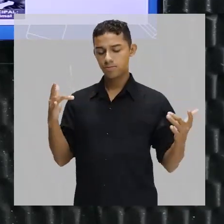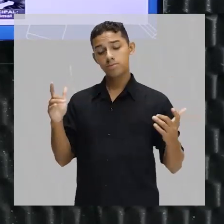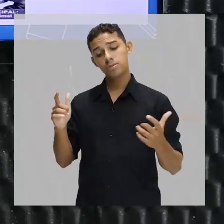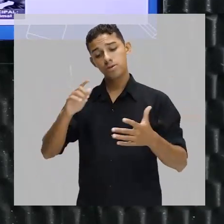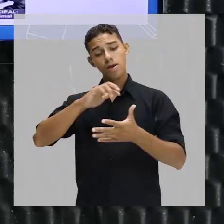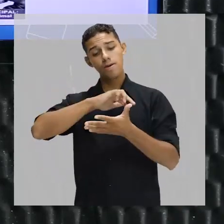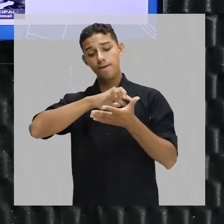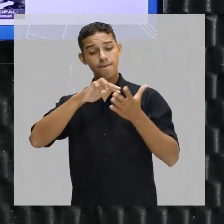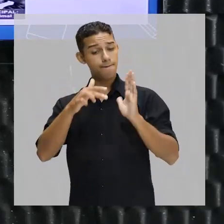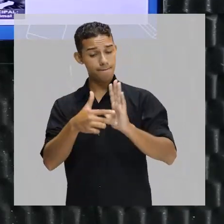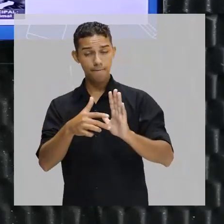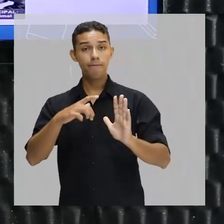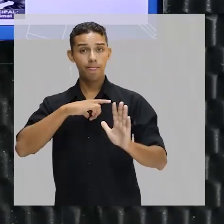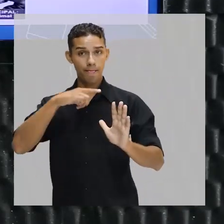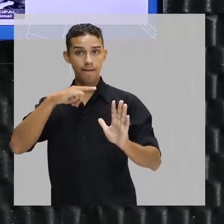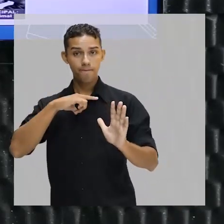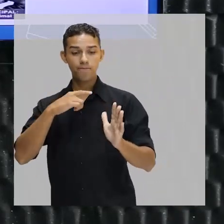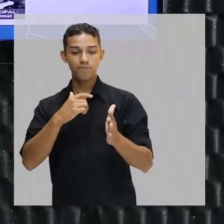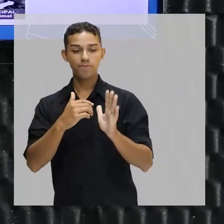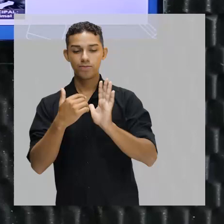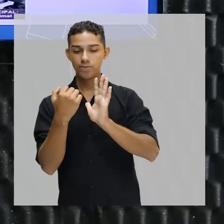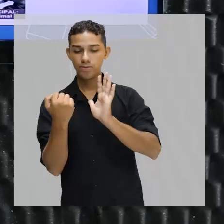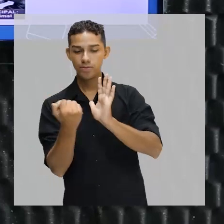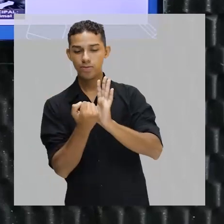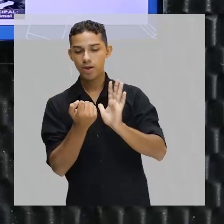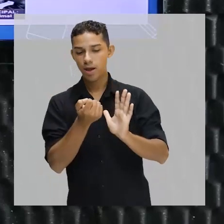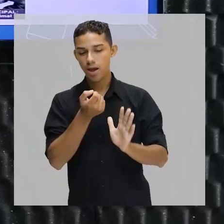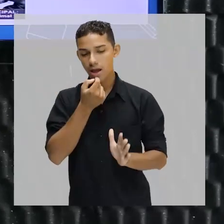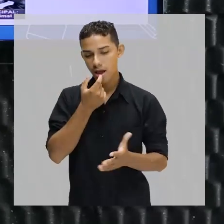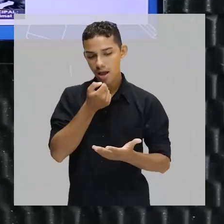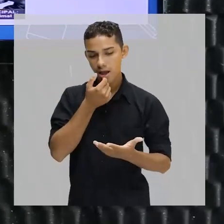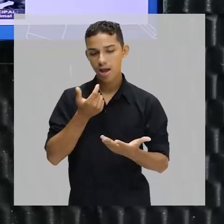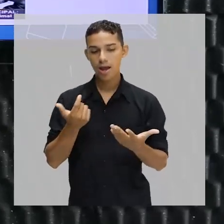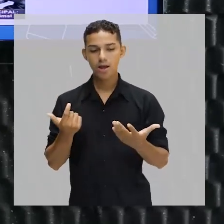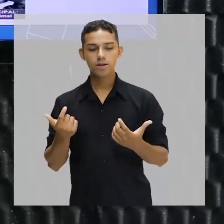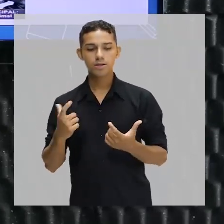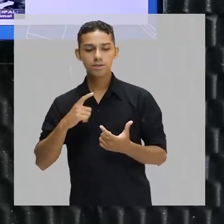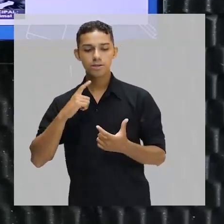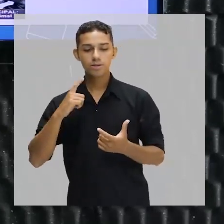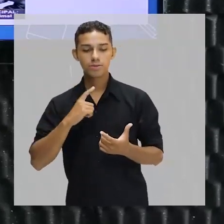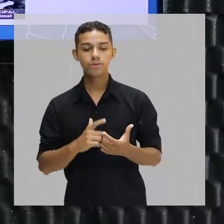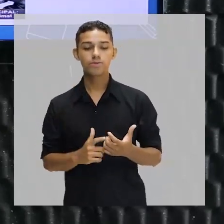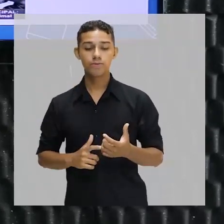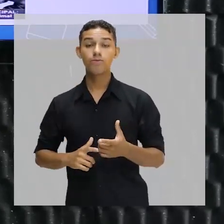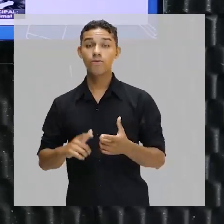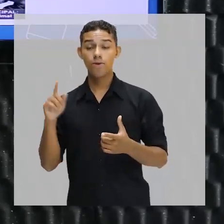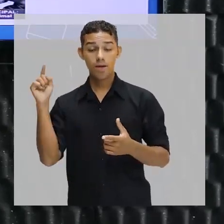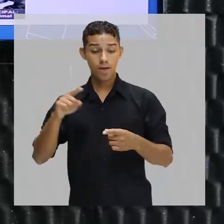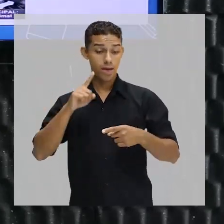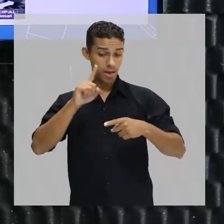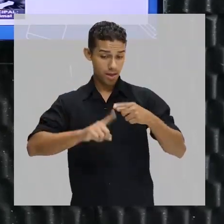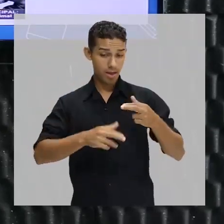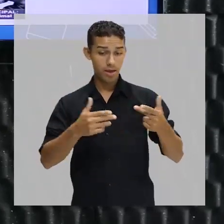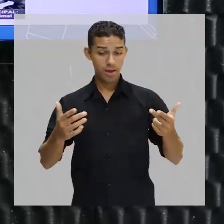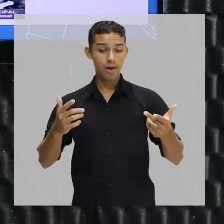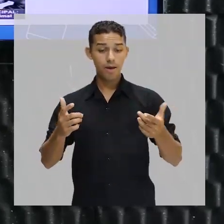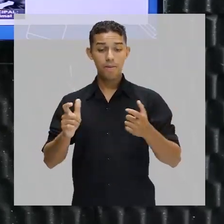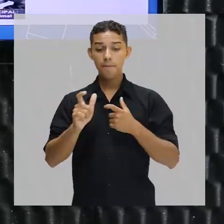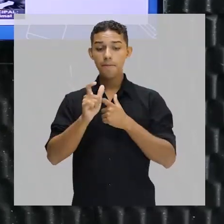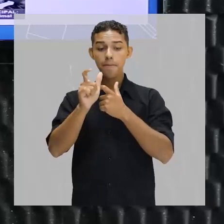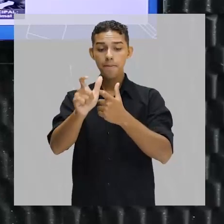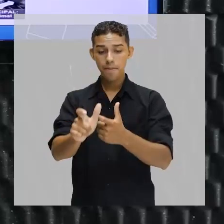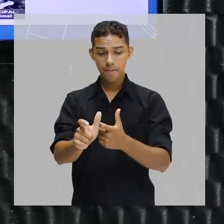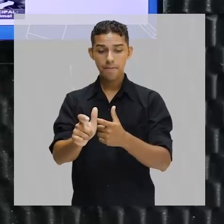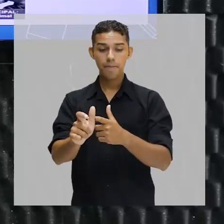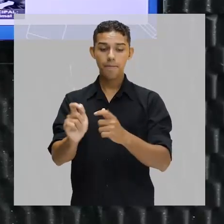ele parece muito com o quê? Com a bula de um remédio. Por que parece com a bula do remédio? Ele diz, este produto contém indicações